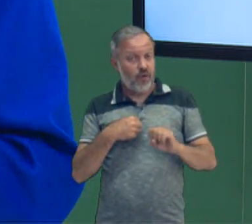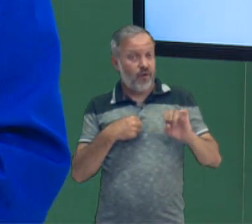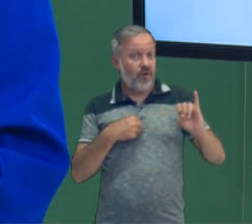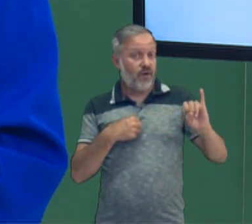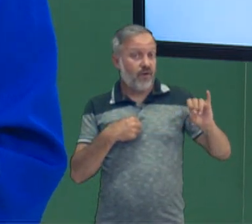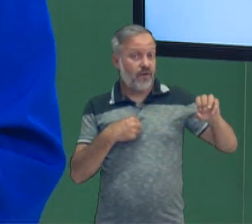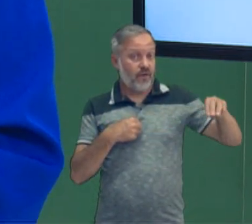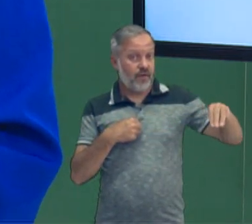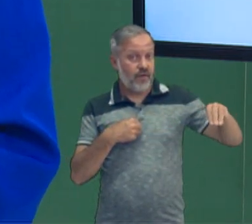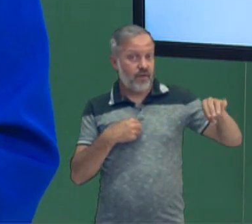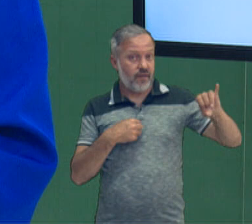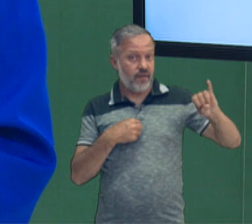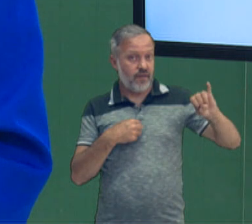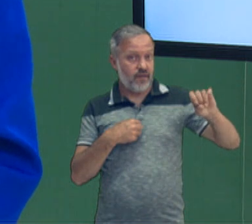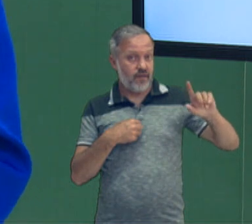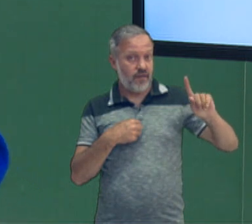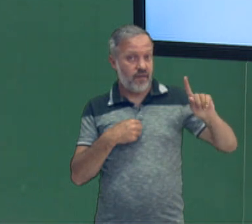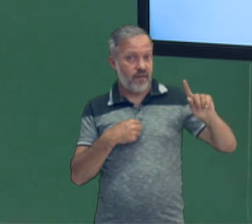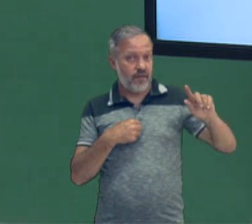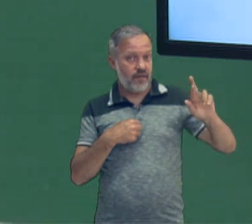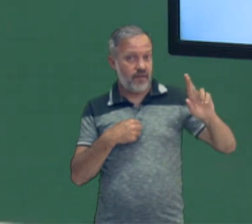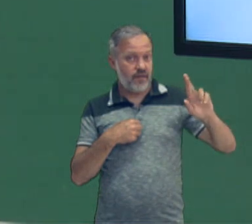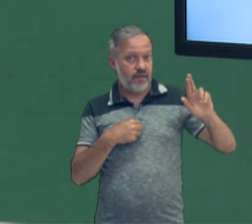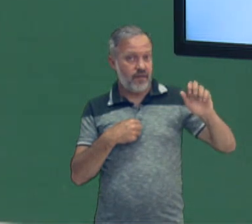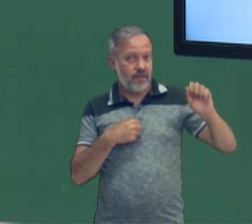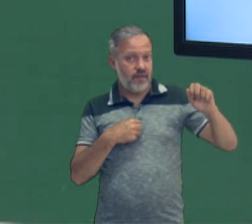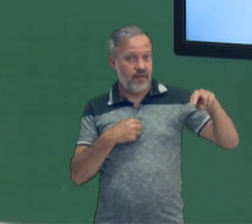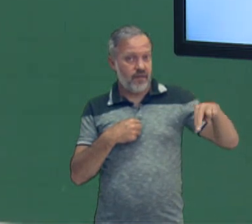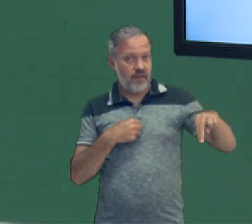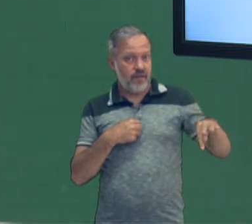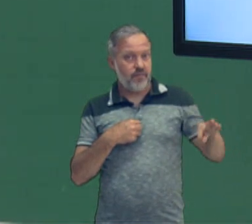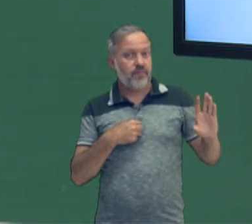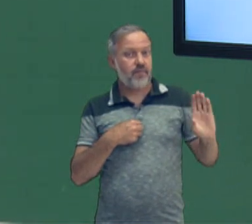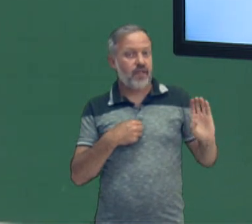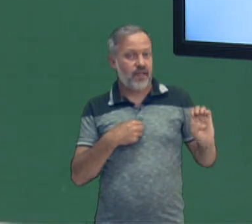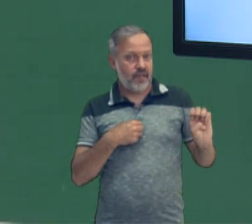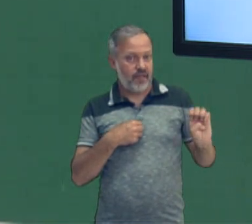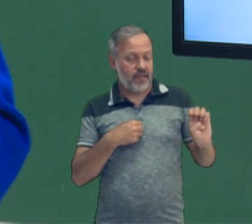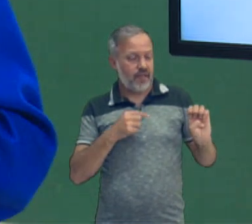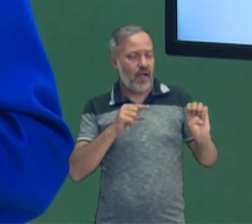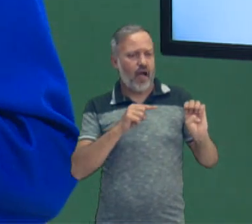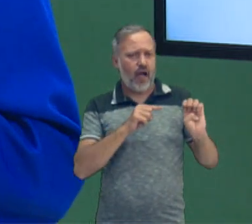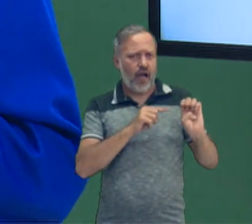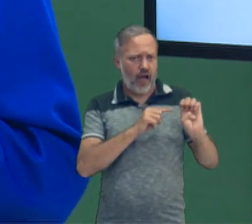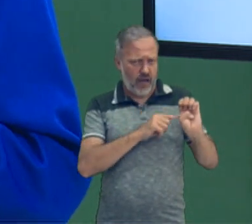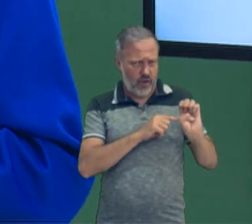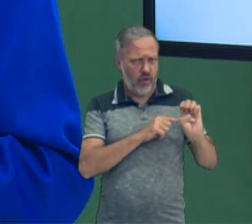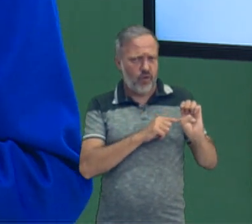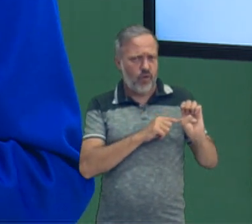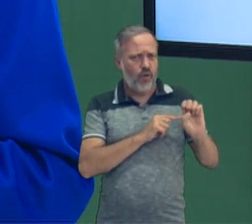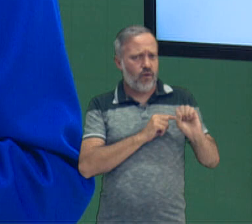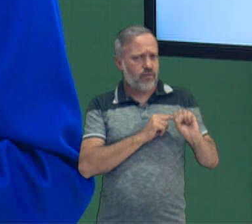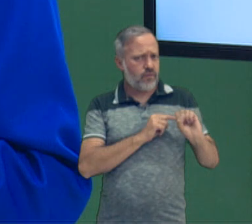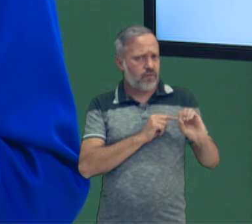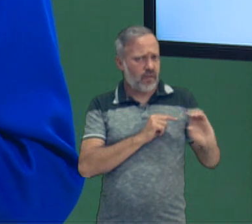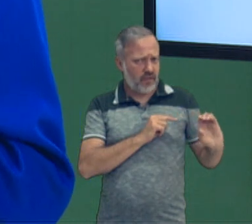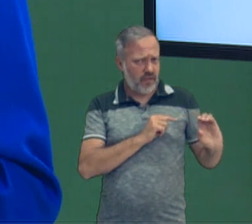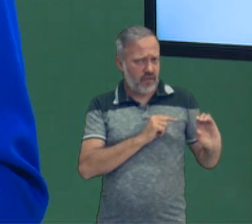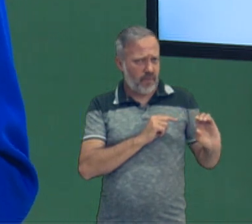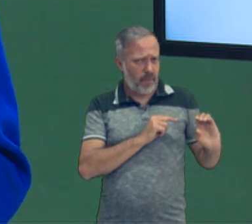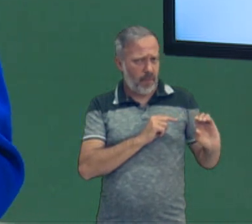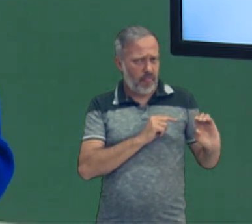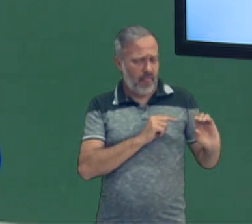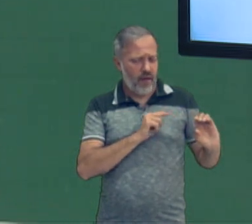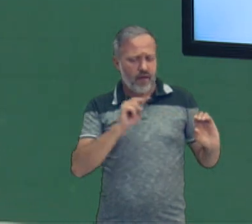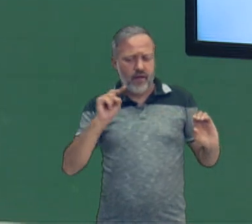para Curitiba. Como assim? Do ponto de vista do curitibano, eu que estou me deslocando no movimento migratório